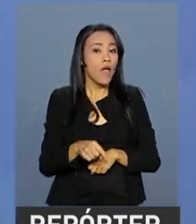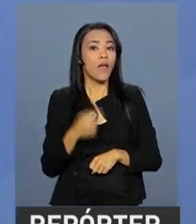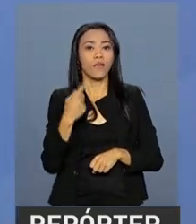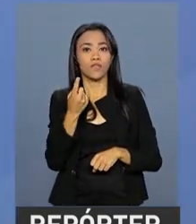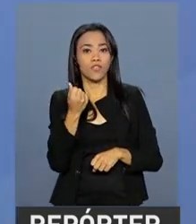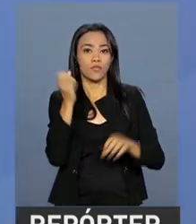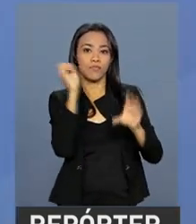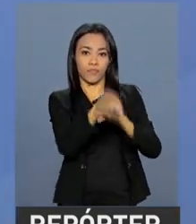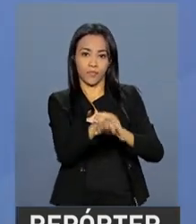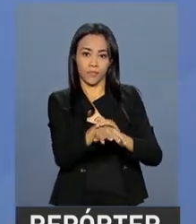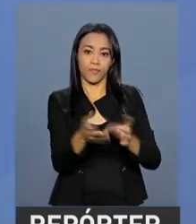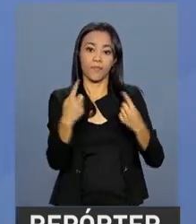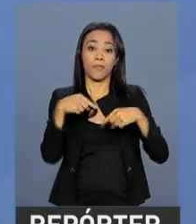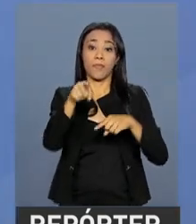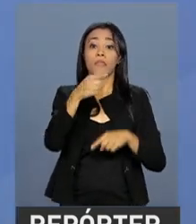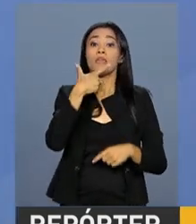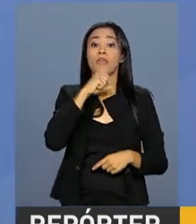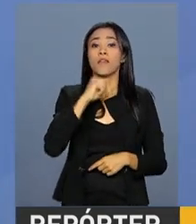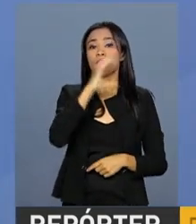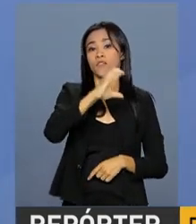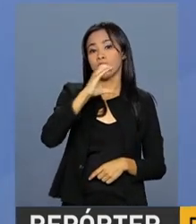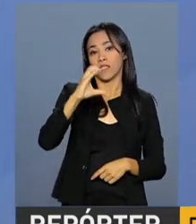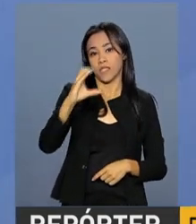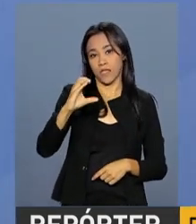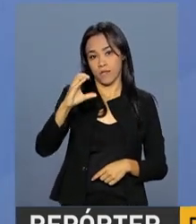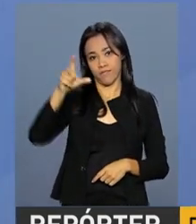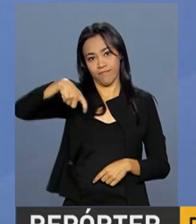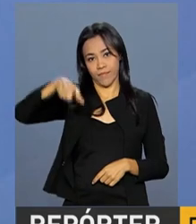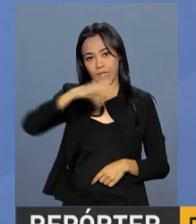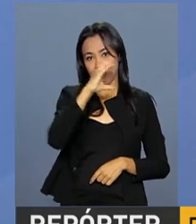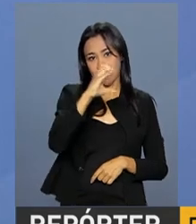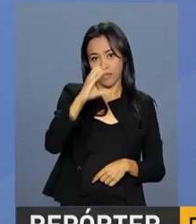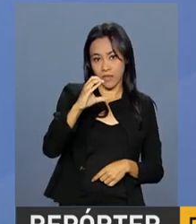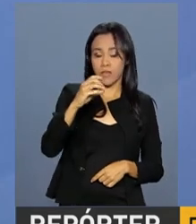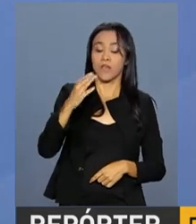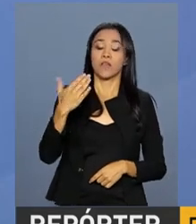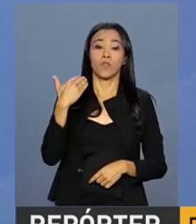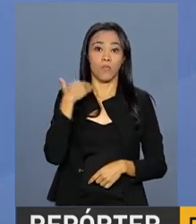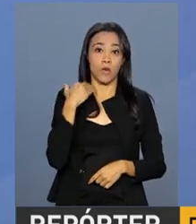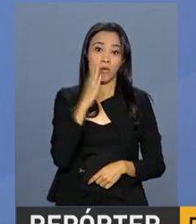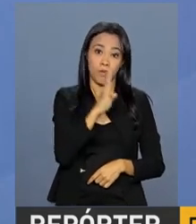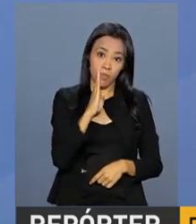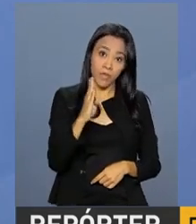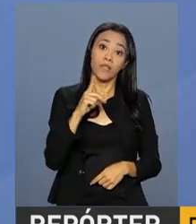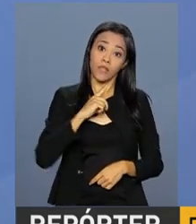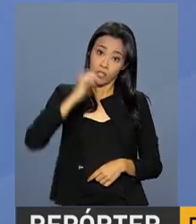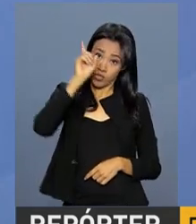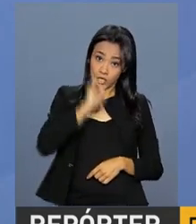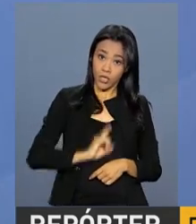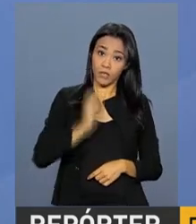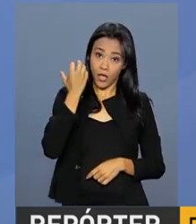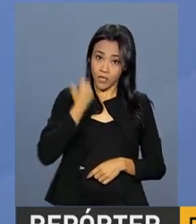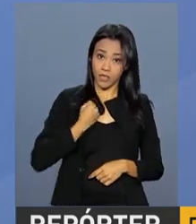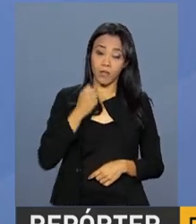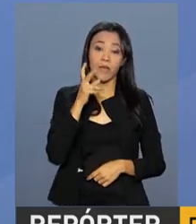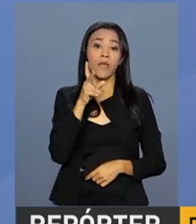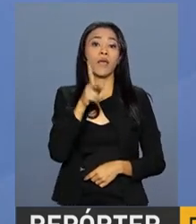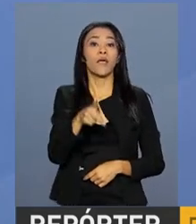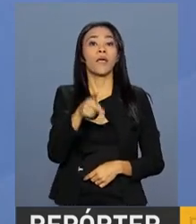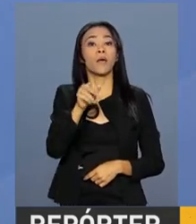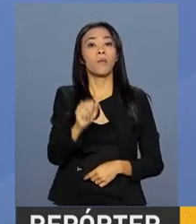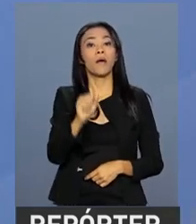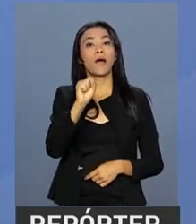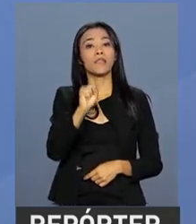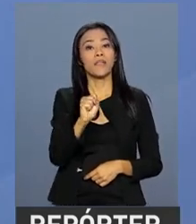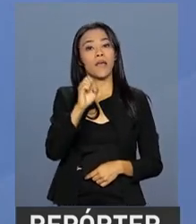quem for correntista do banco do brasil e que tenha direito a receber o pasep nós faremos pela primeira vez na